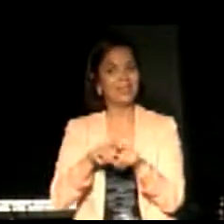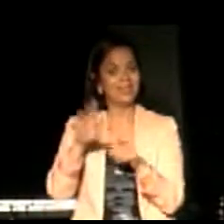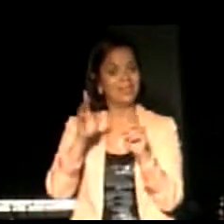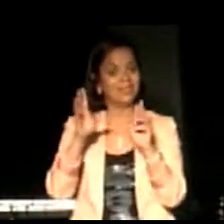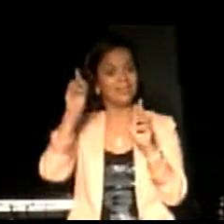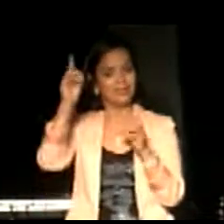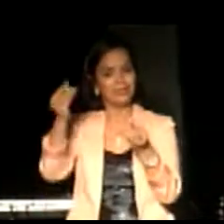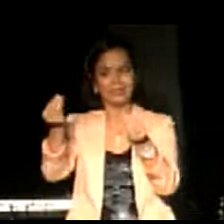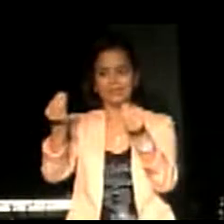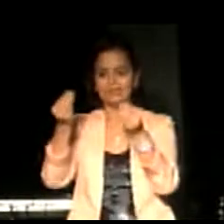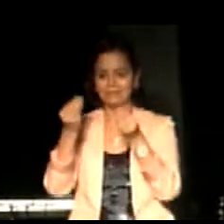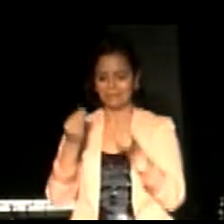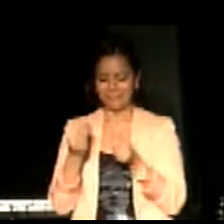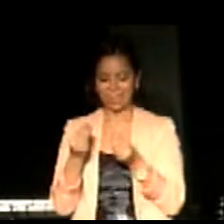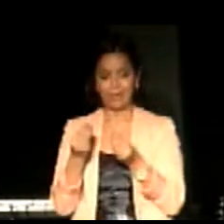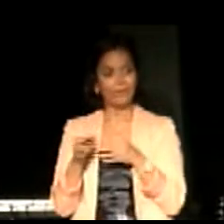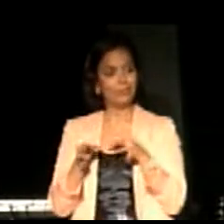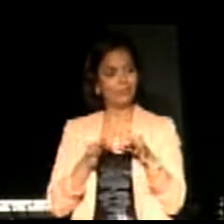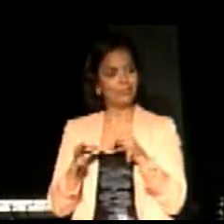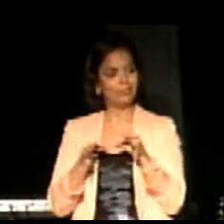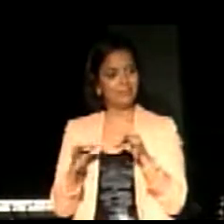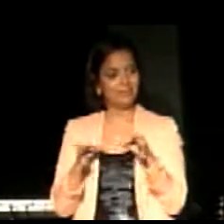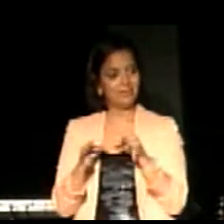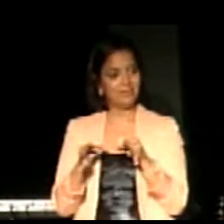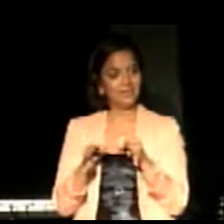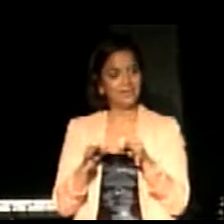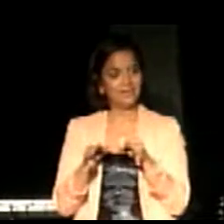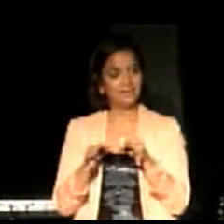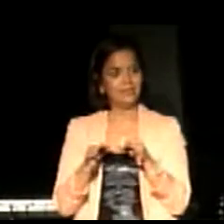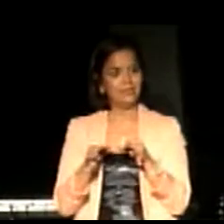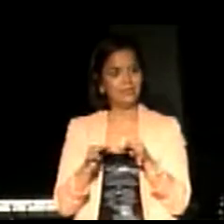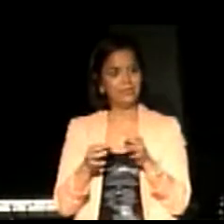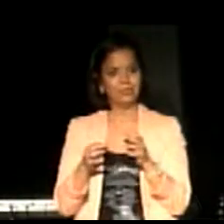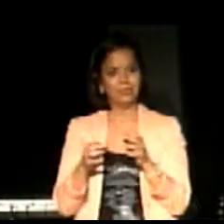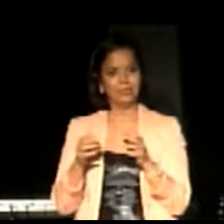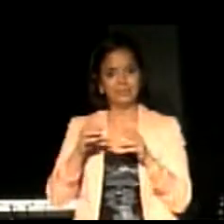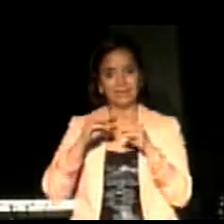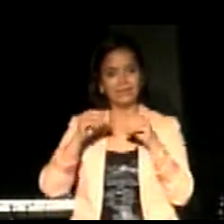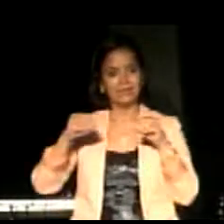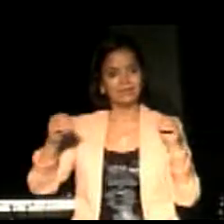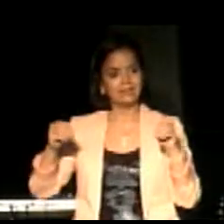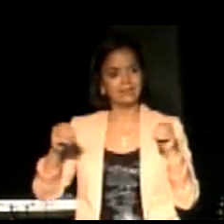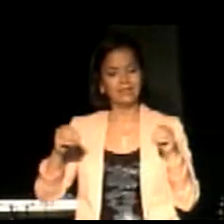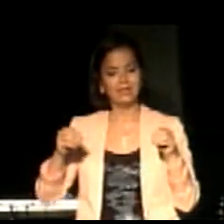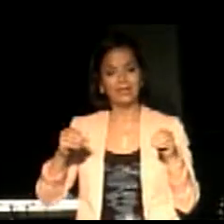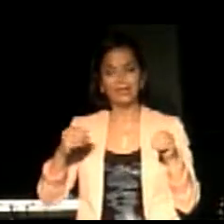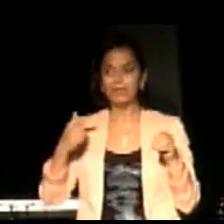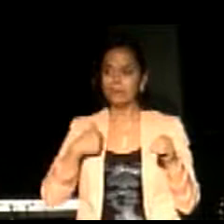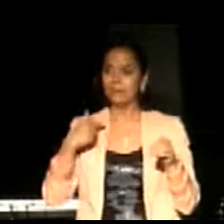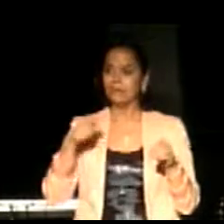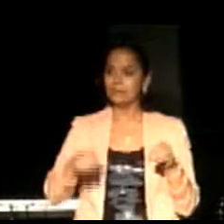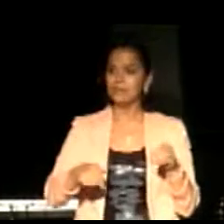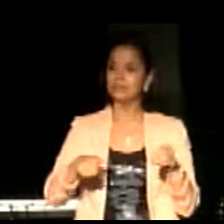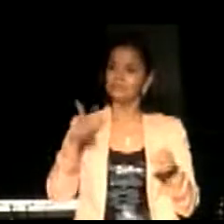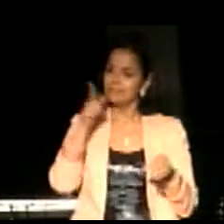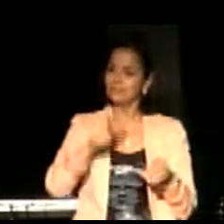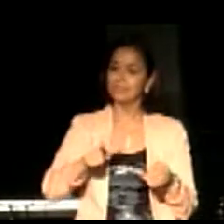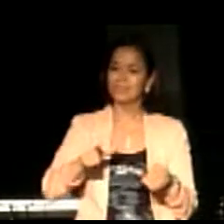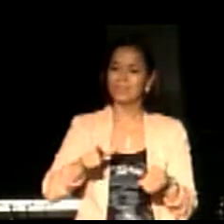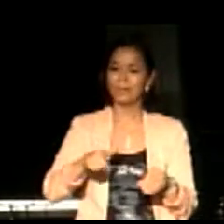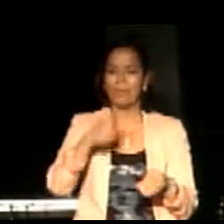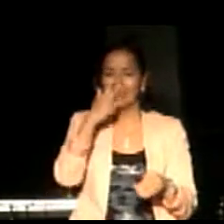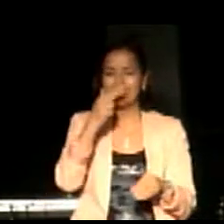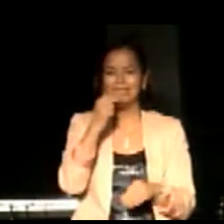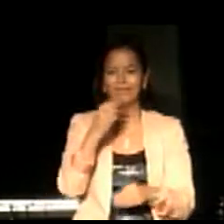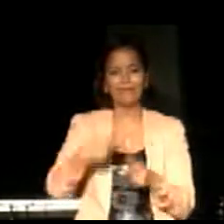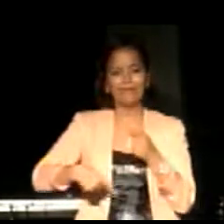herança original do domínio da terra. Aquela, de certa forma, nós vamos reconquistar o jardim do Éden,